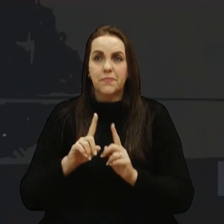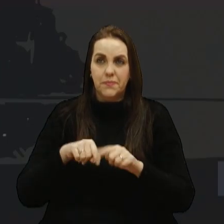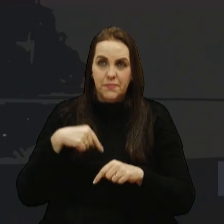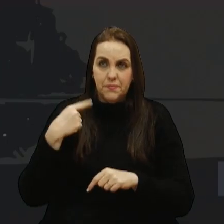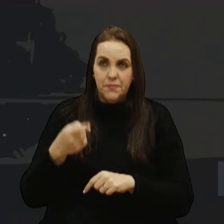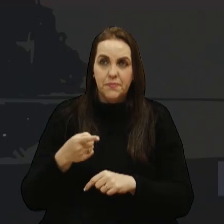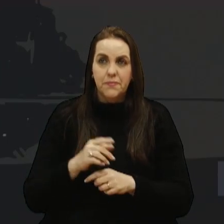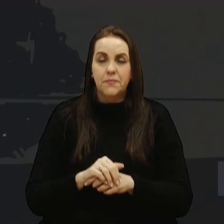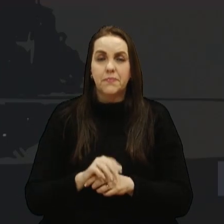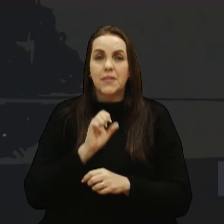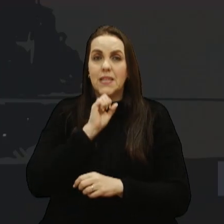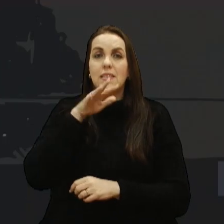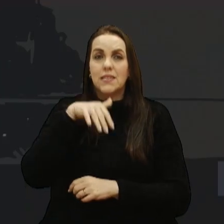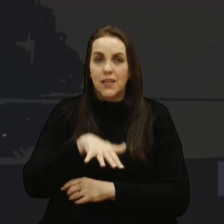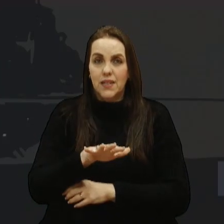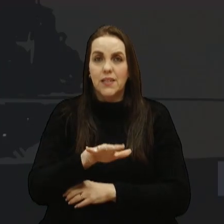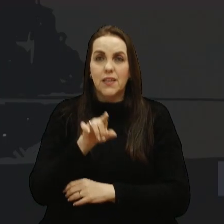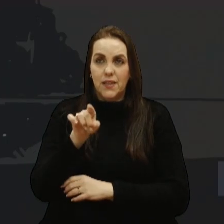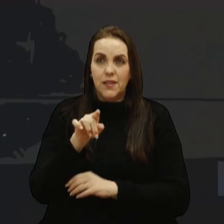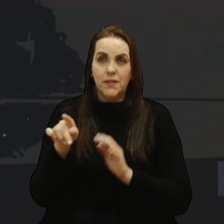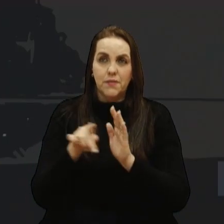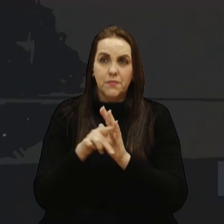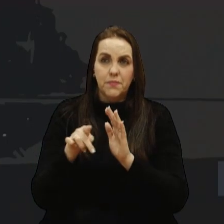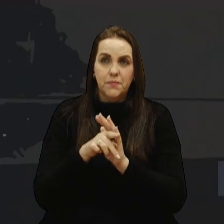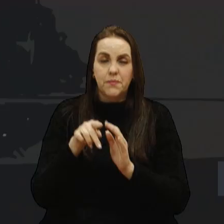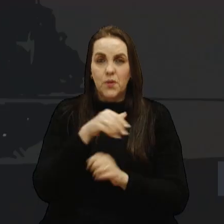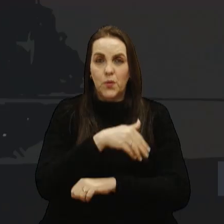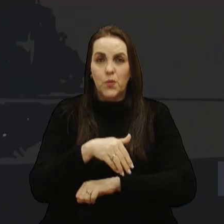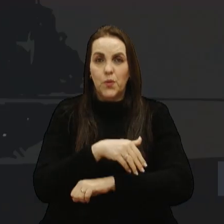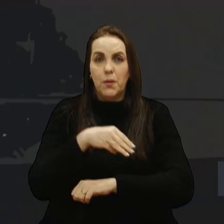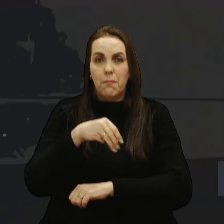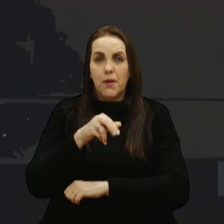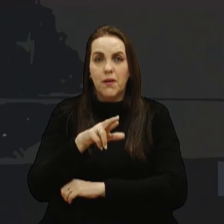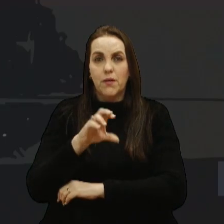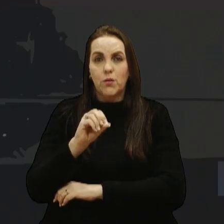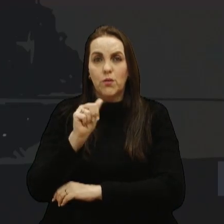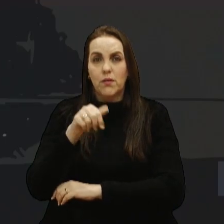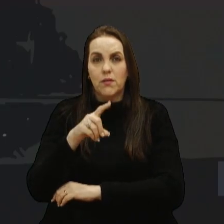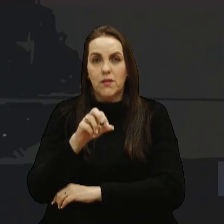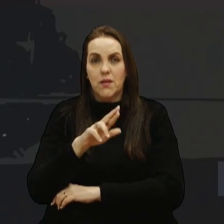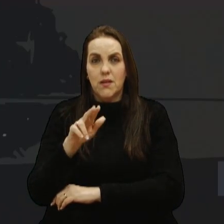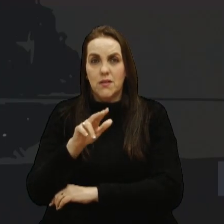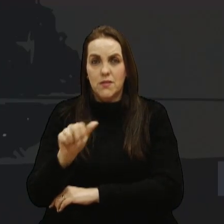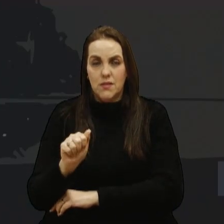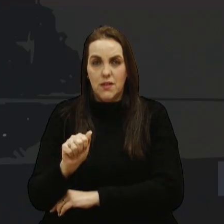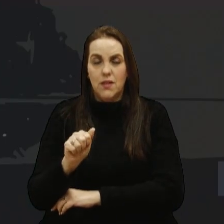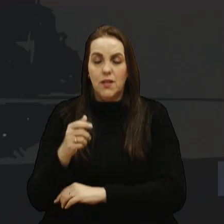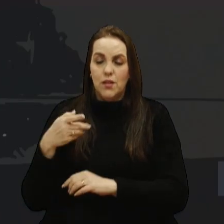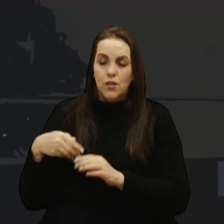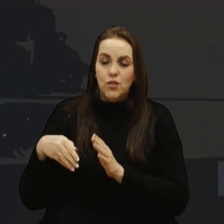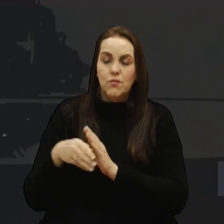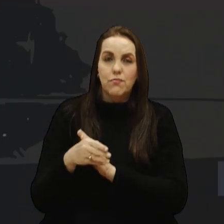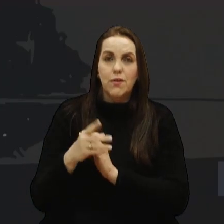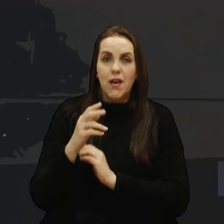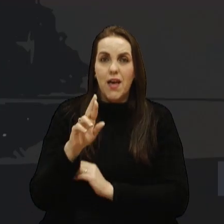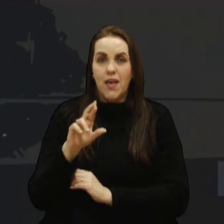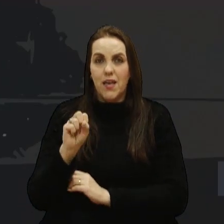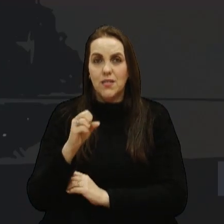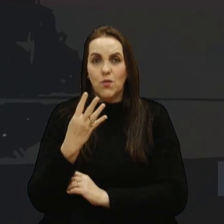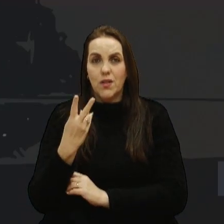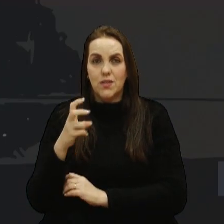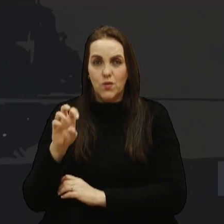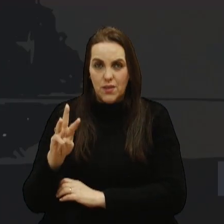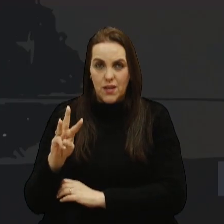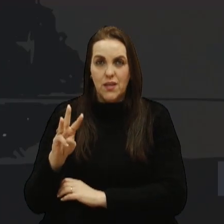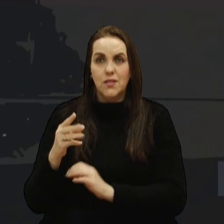Scania, quem vem pela RS 453, entra à direita, já sai no Moinhos de Vento.